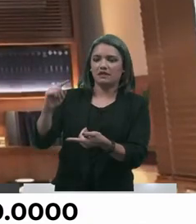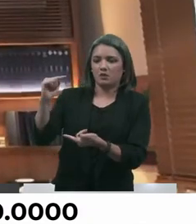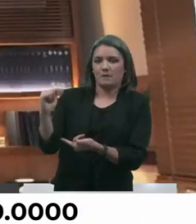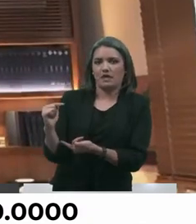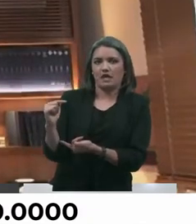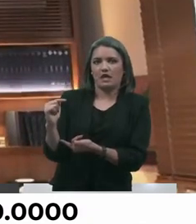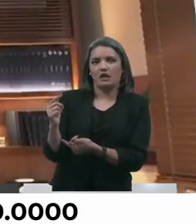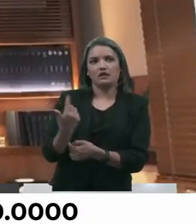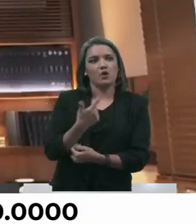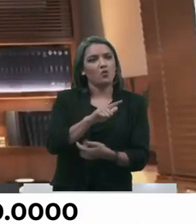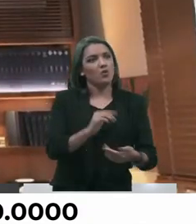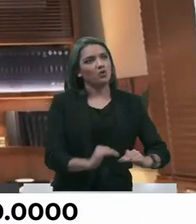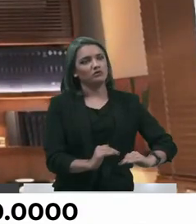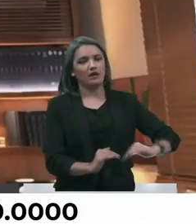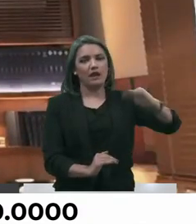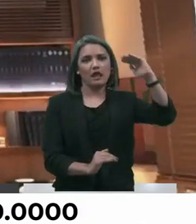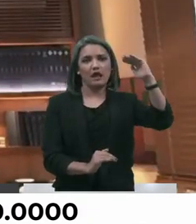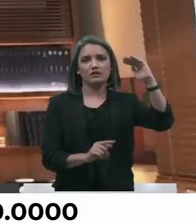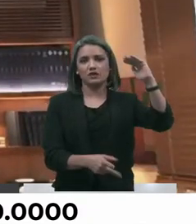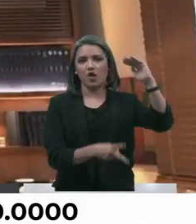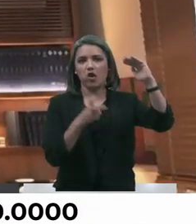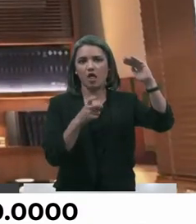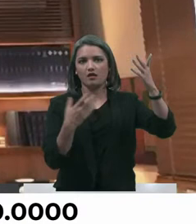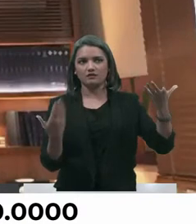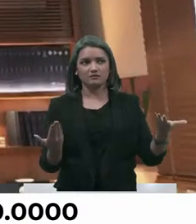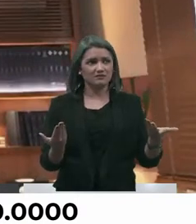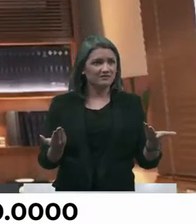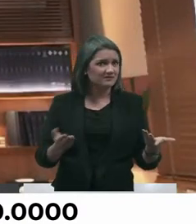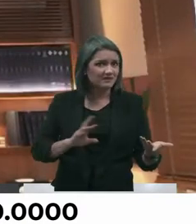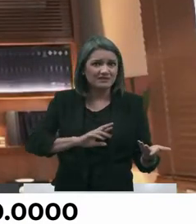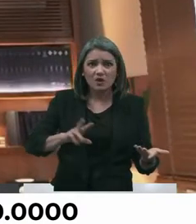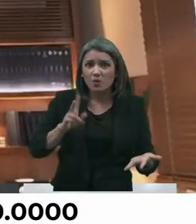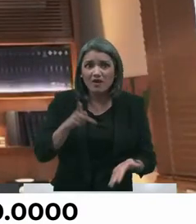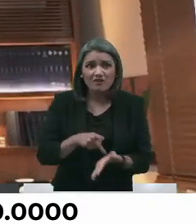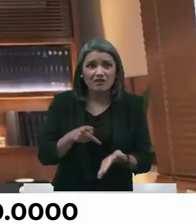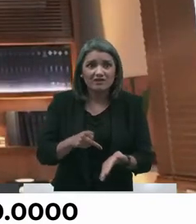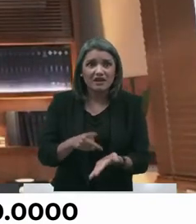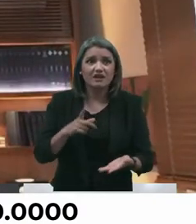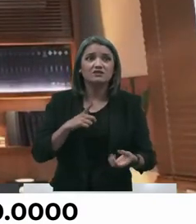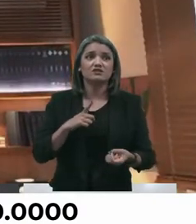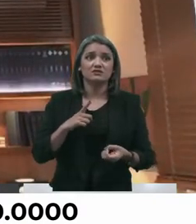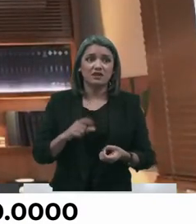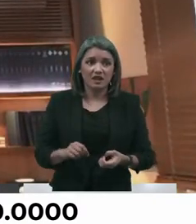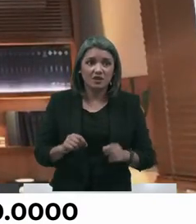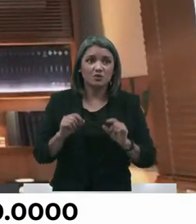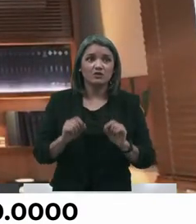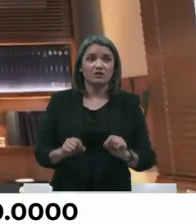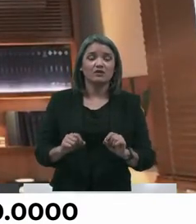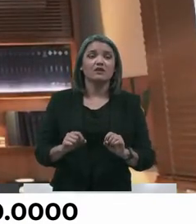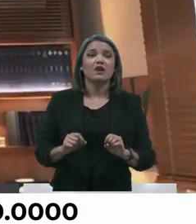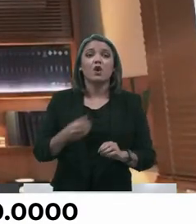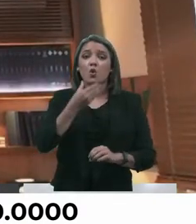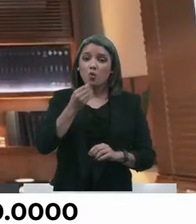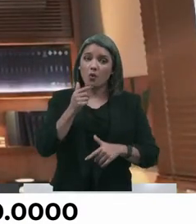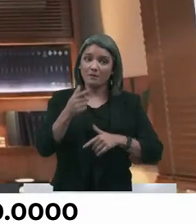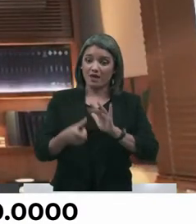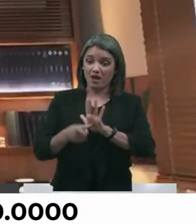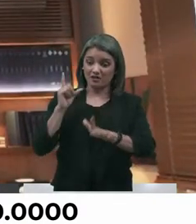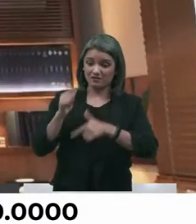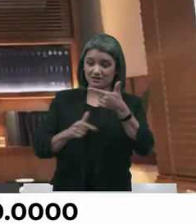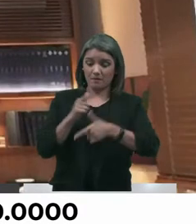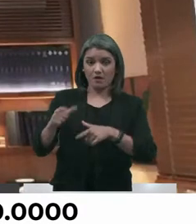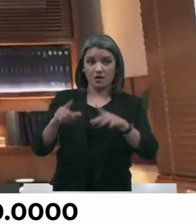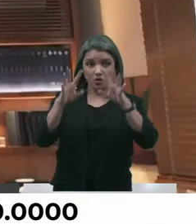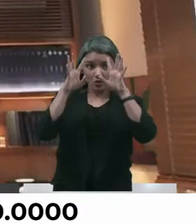não corresponde à realidade. Eu juntei uma declaração de um oficial de justiça que trabalhou no fórum, e ele